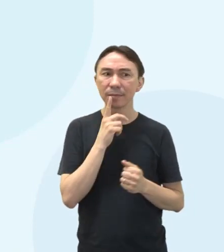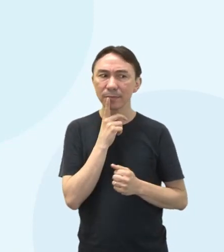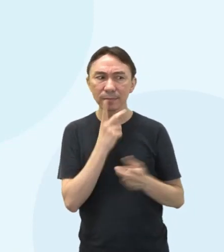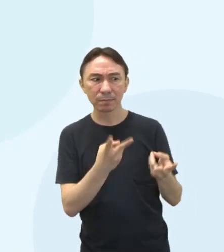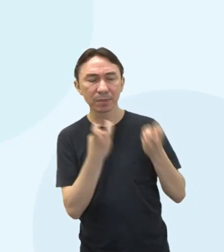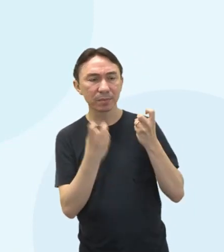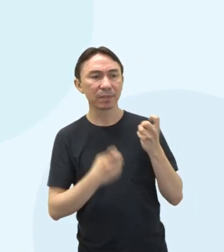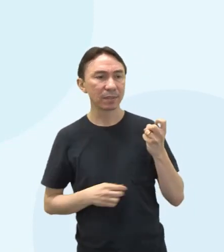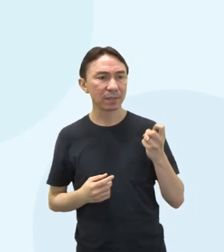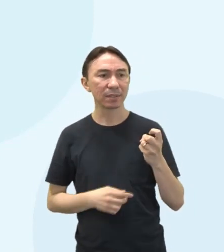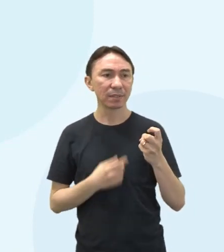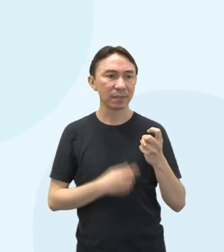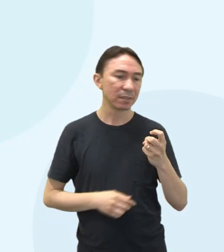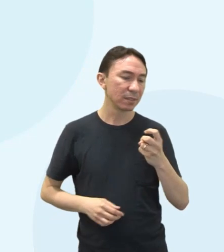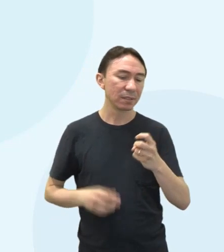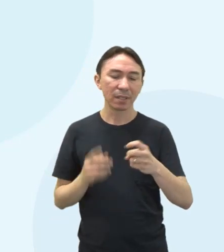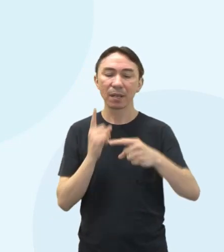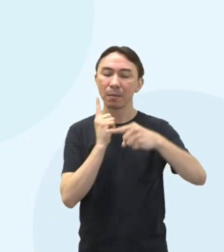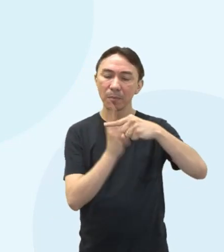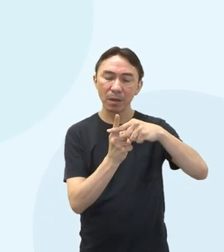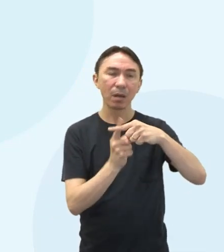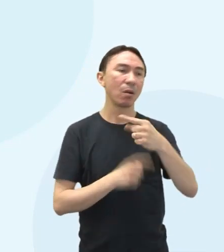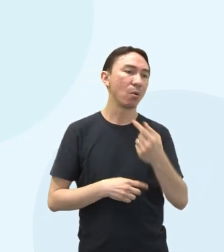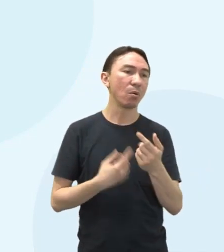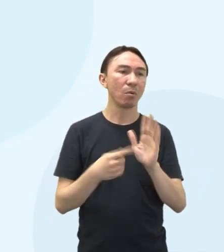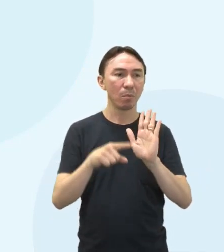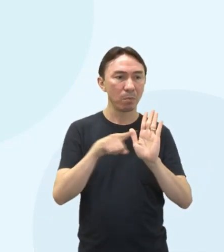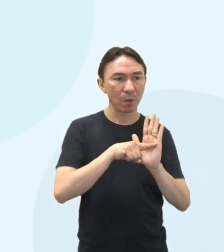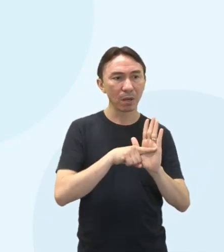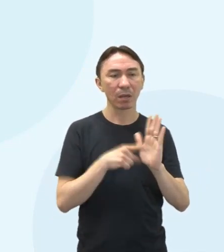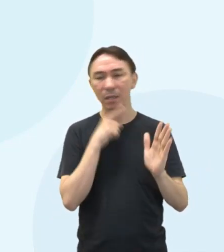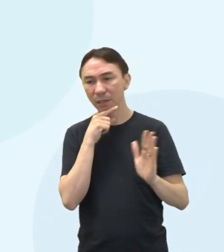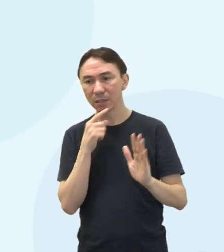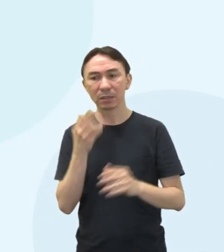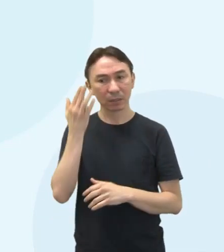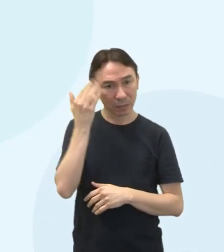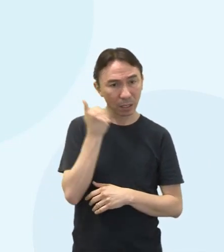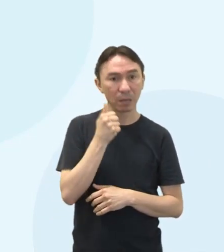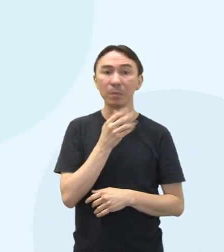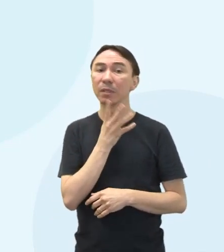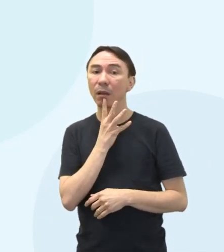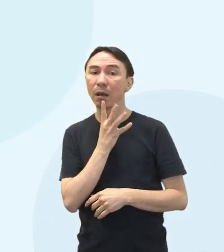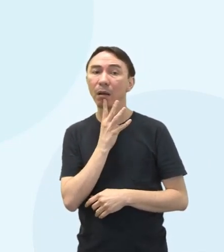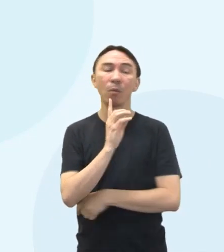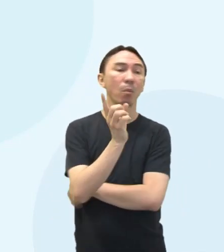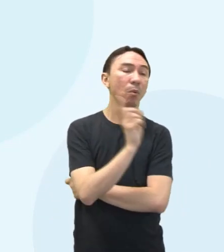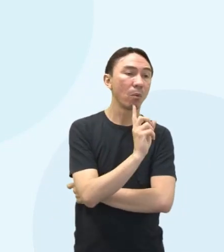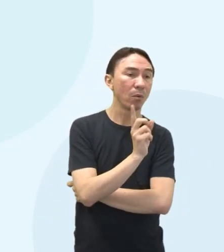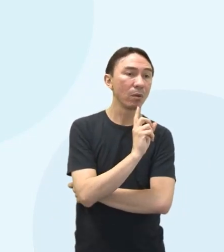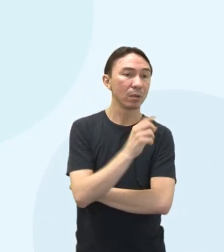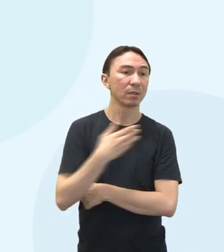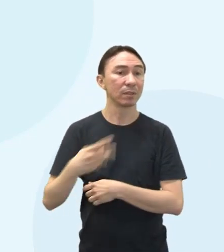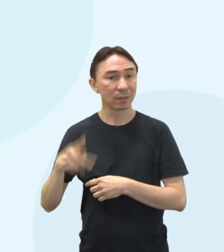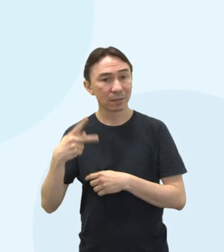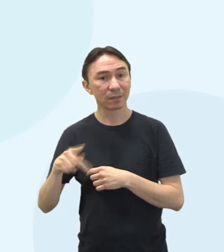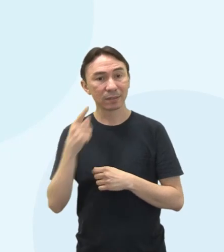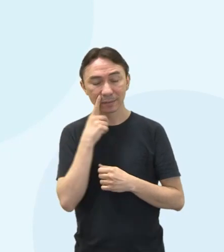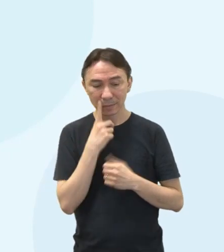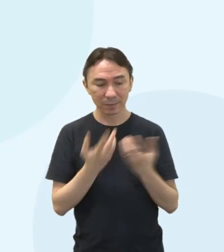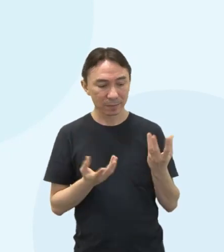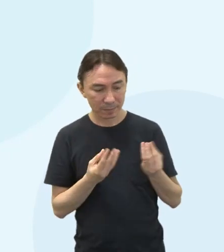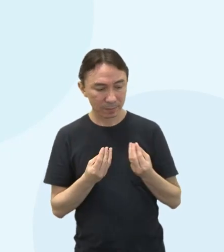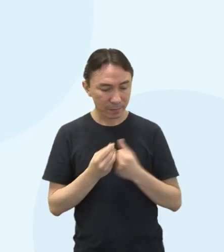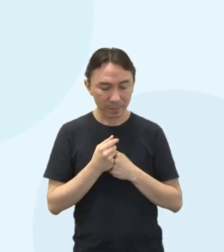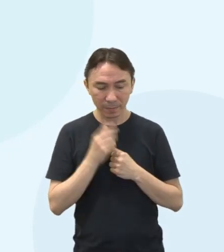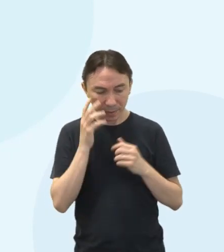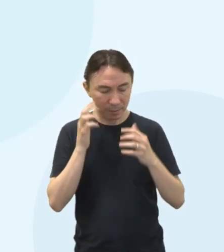Observar se ele entende o que está partindo e assim propor atividades que ocorram esse objeto